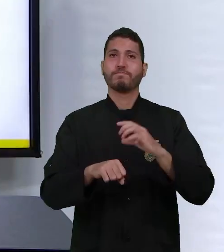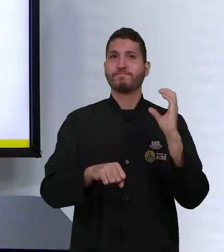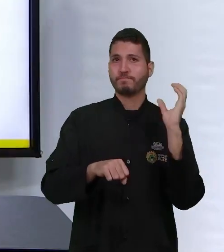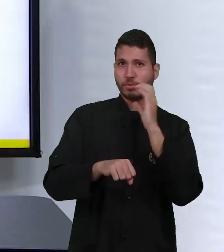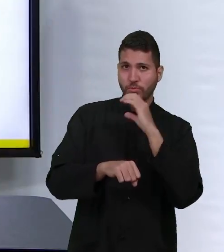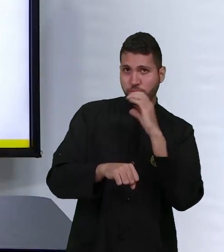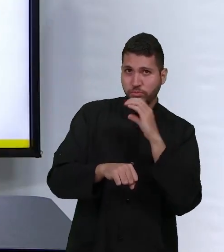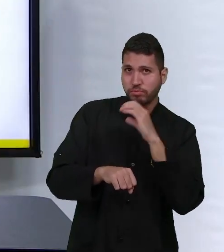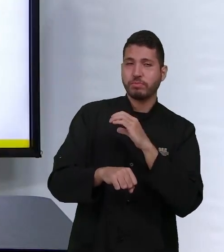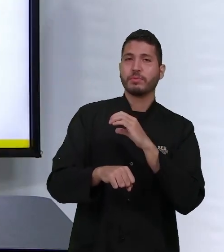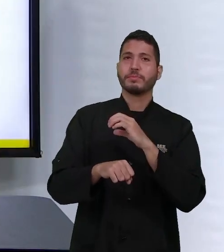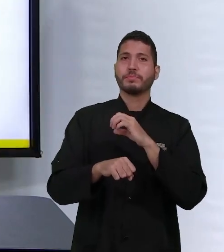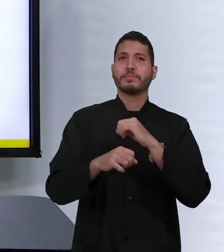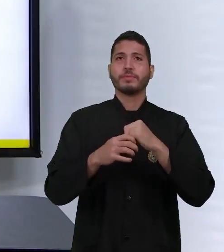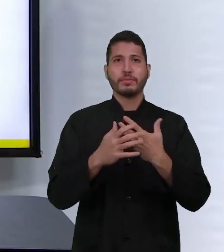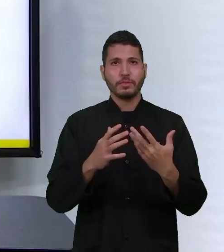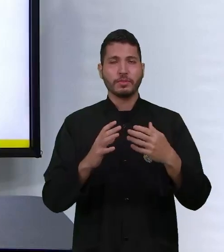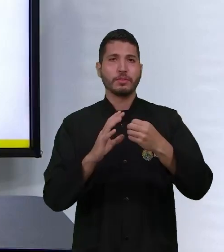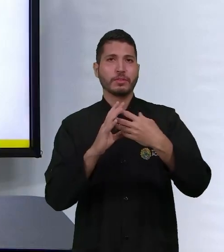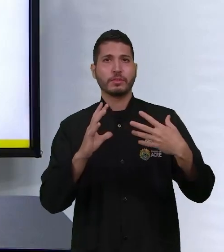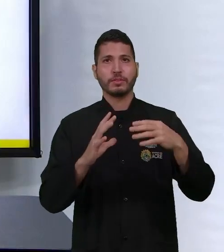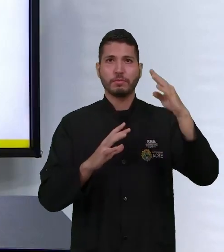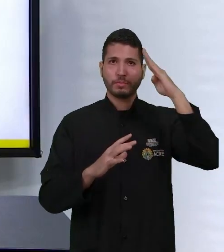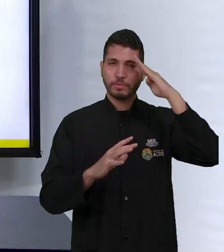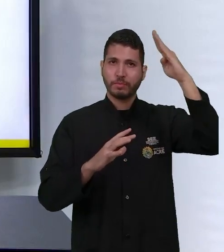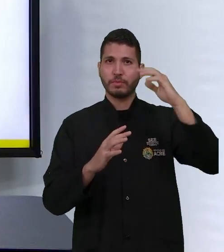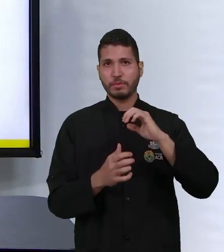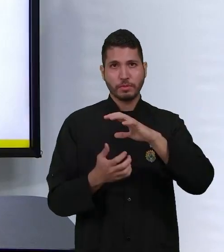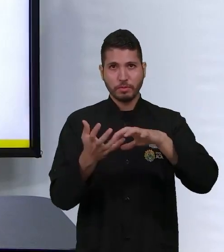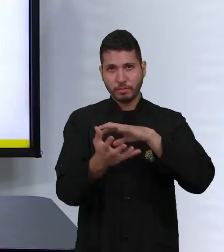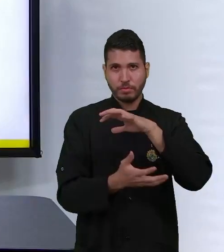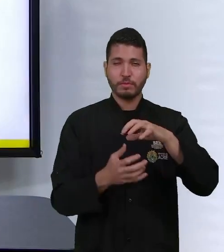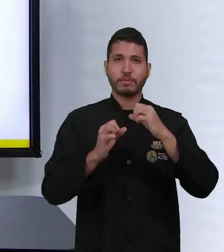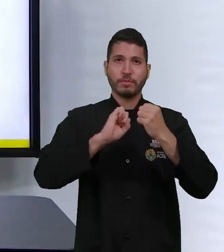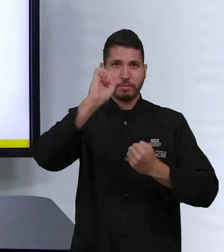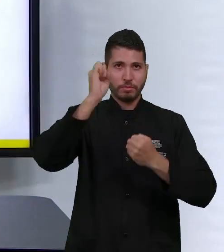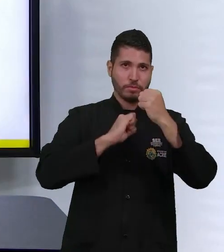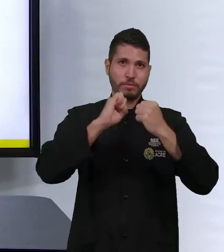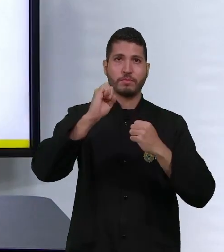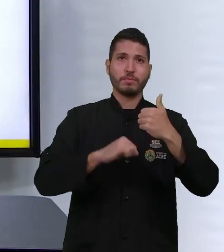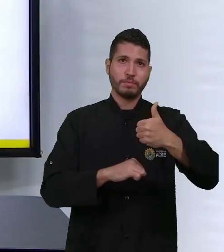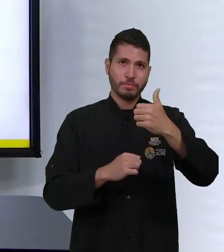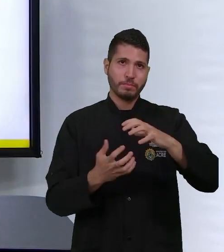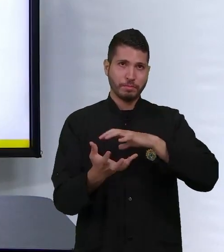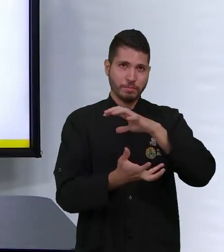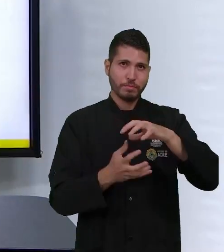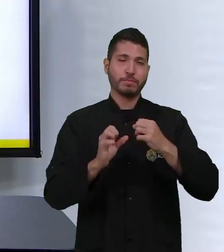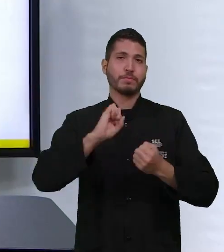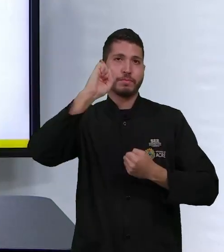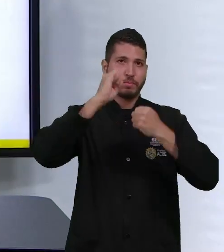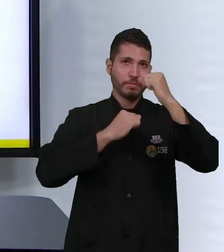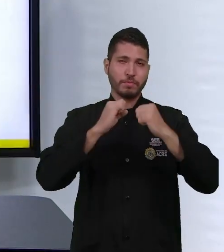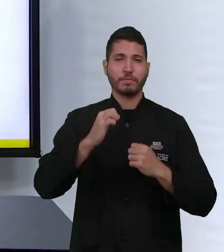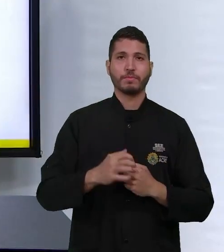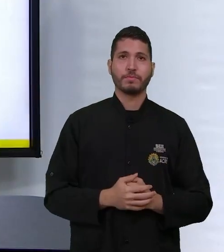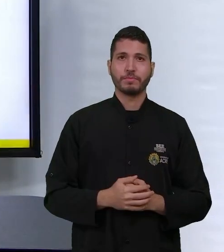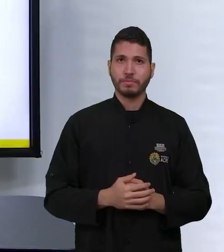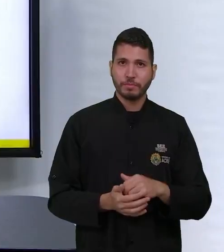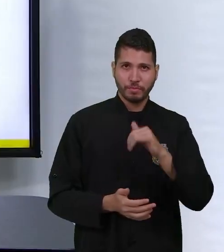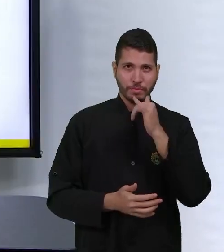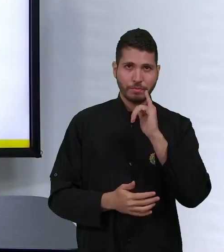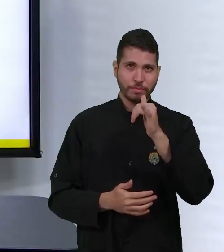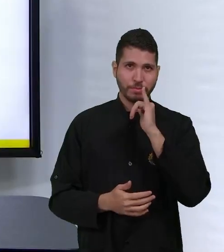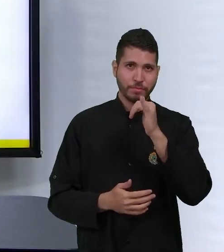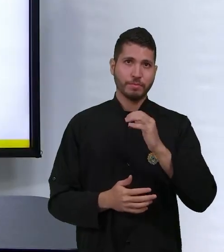Essa é a principal característica da Revolução Industrial, da primeira Revolução Industrial. A forma de energia,